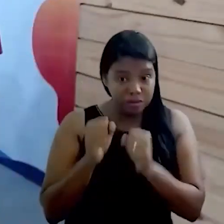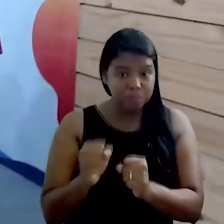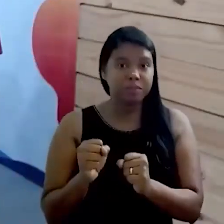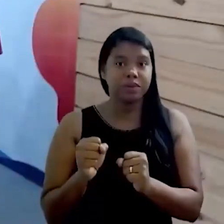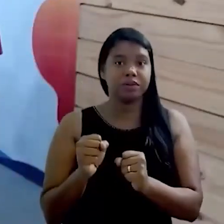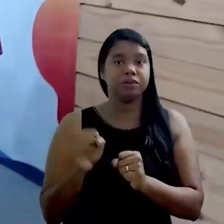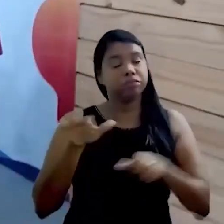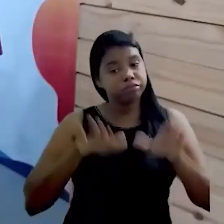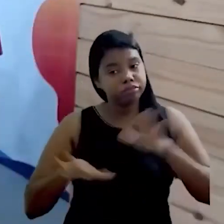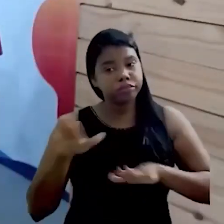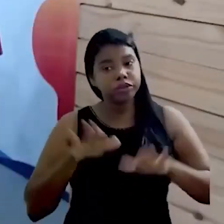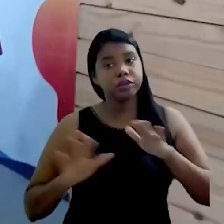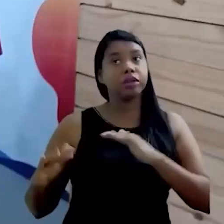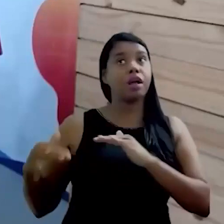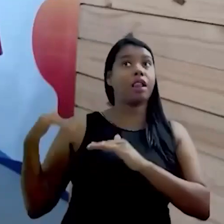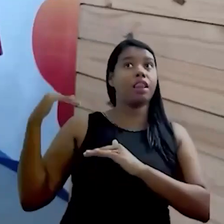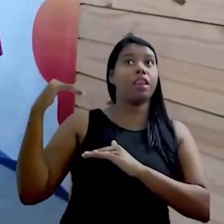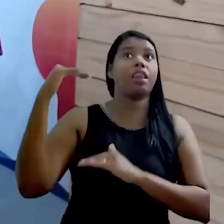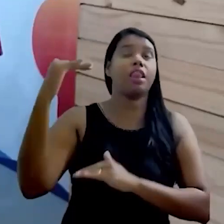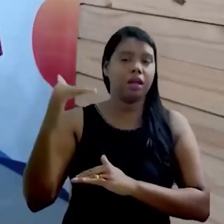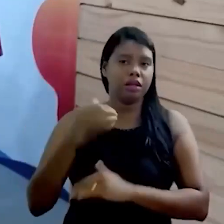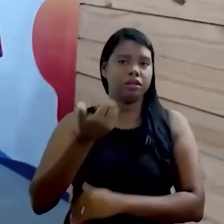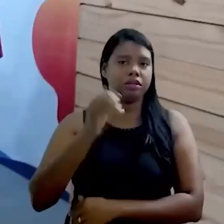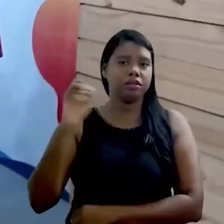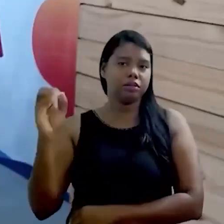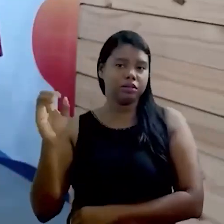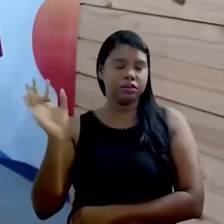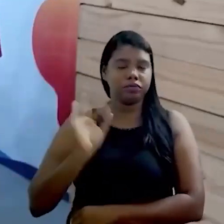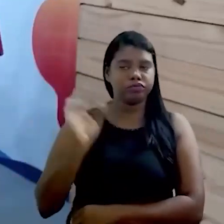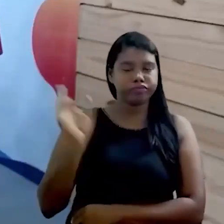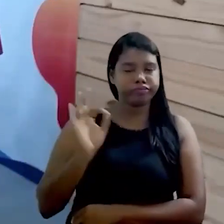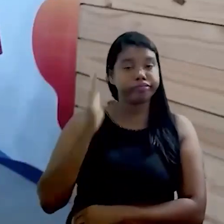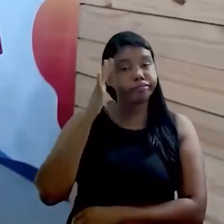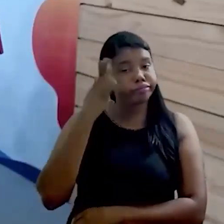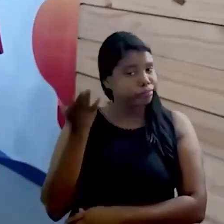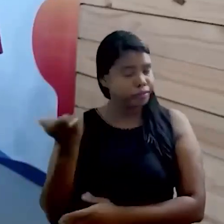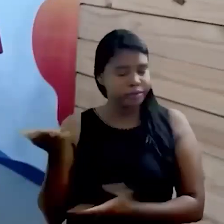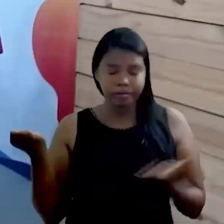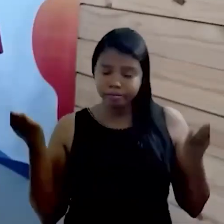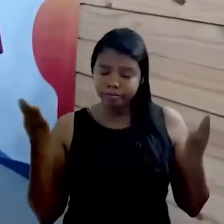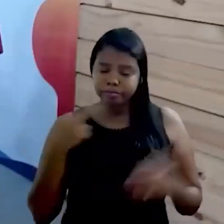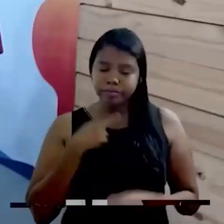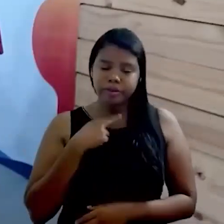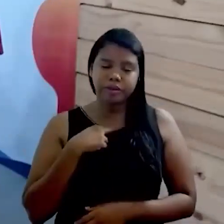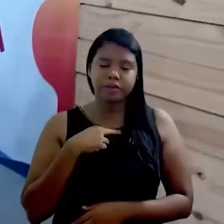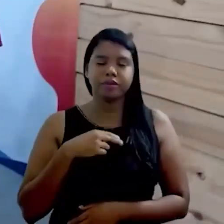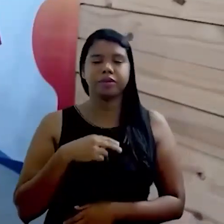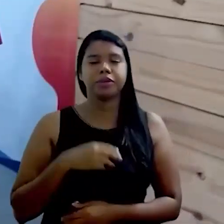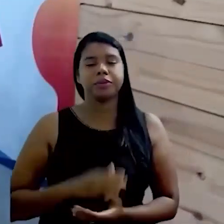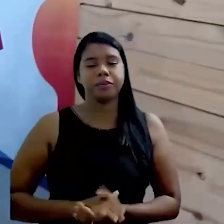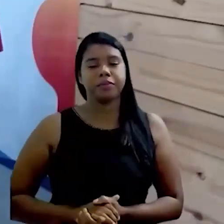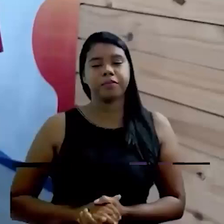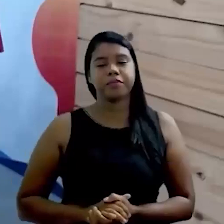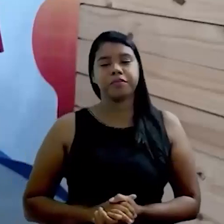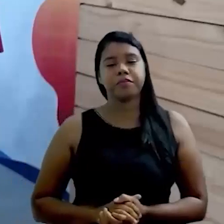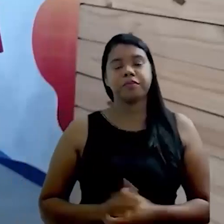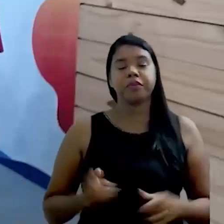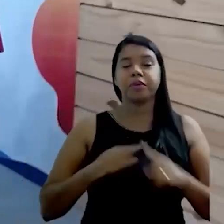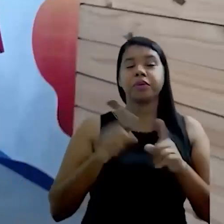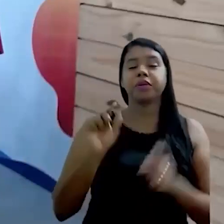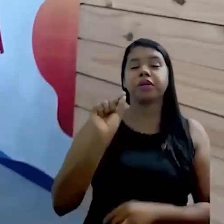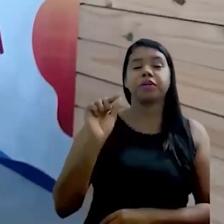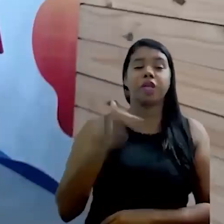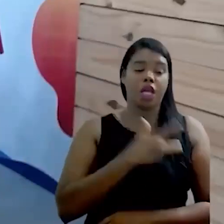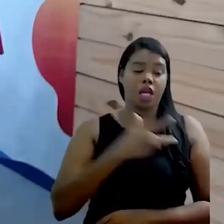seus limites, é ir além do 100%, né? 200, 300%. 200, 300%. Mas em detrimento do quê, né? Da